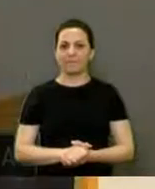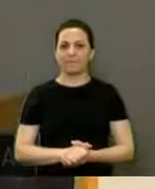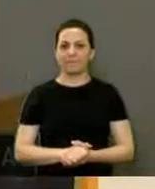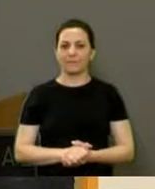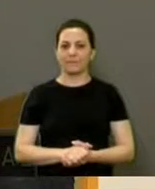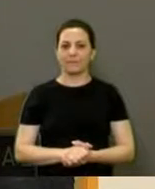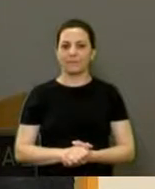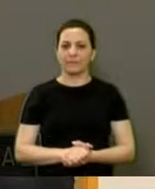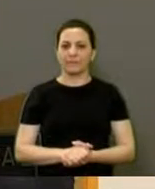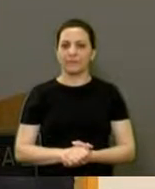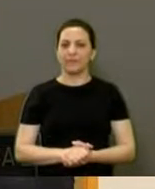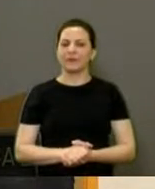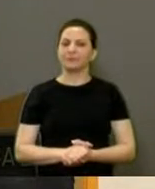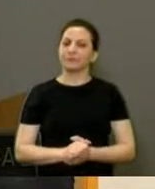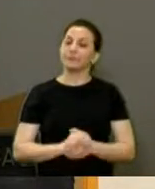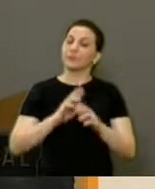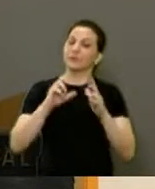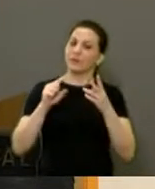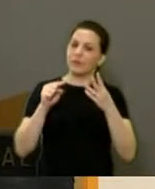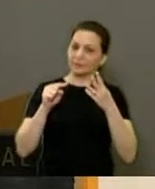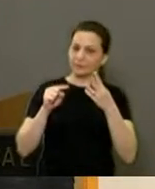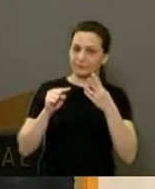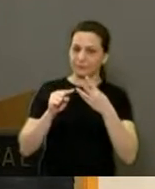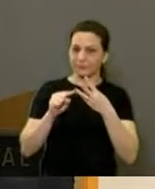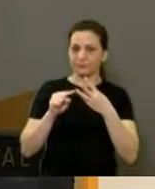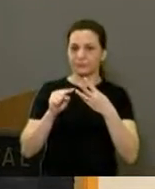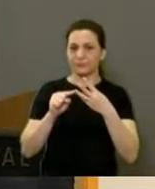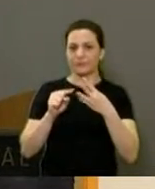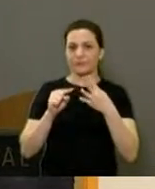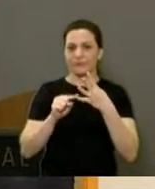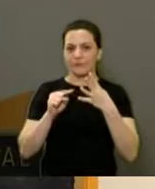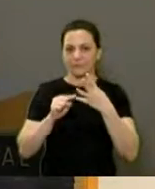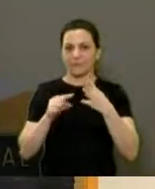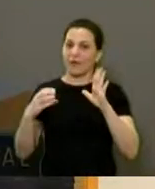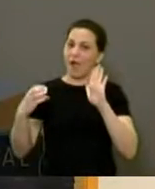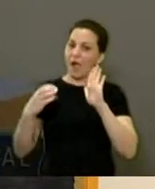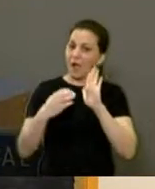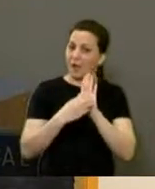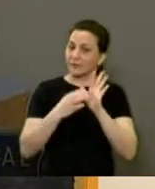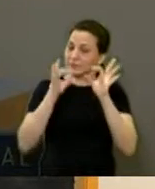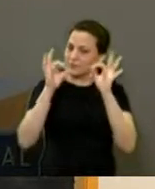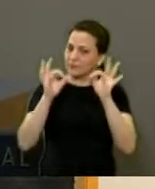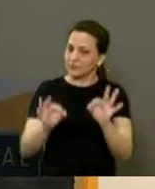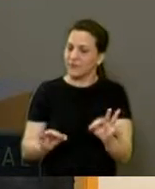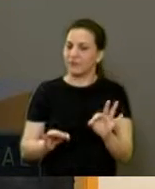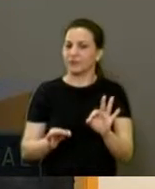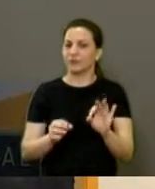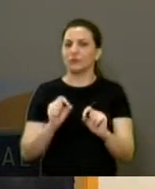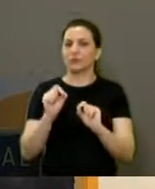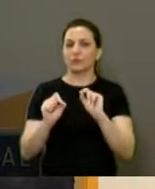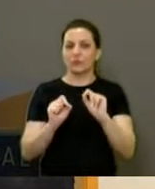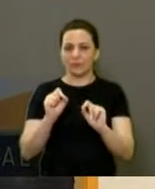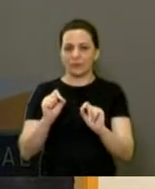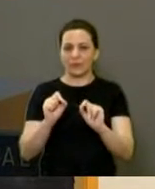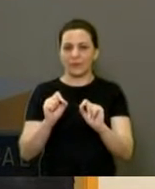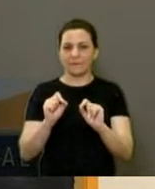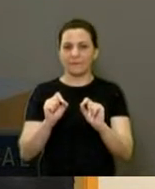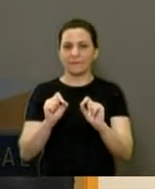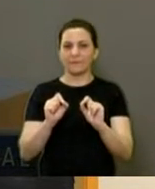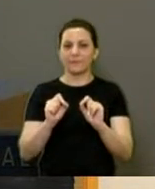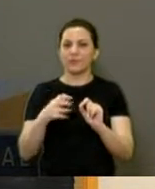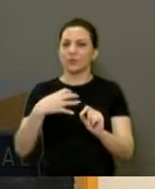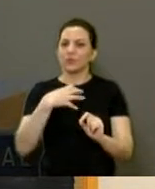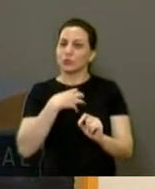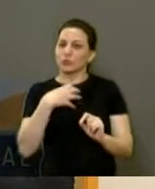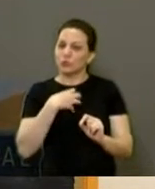Quanto ao caso da AIDS, volto a dizer, quanto ao caso, acho justa a colocação, eu acho que, às vezes, colocações da